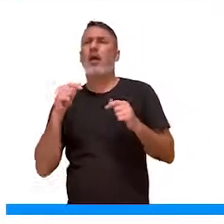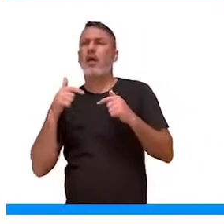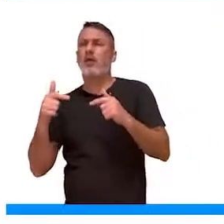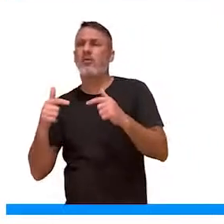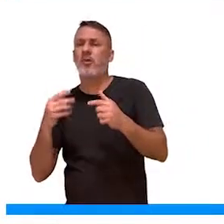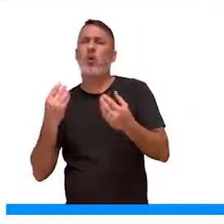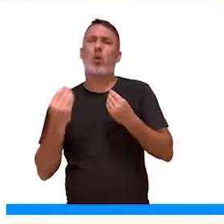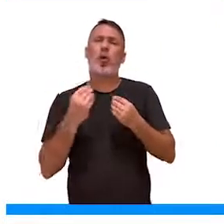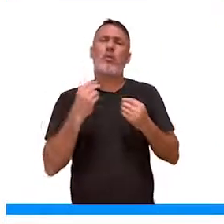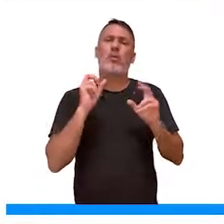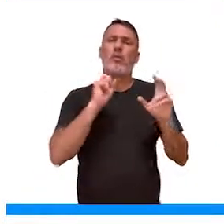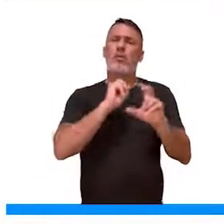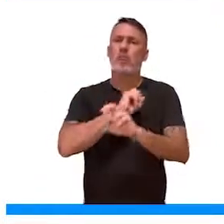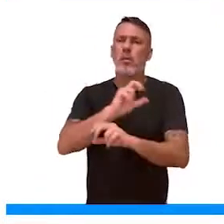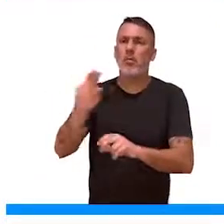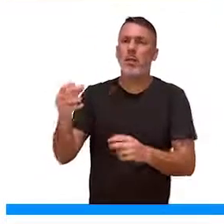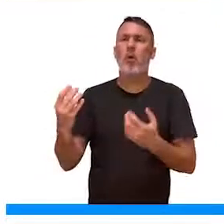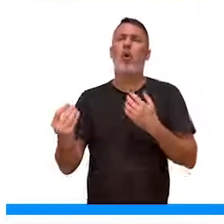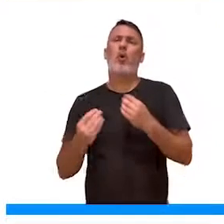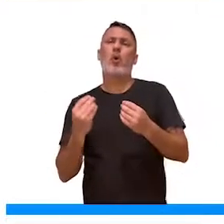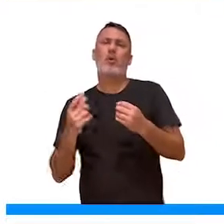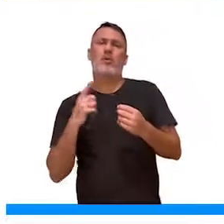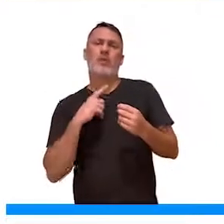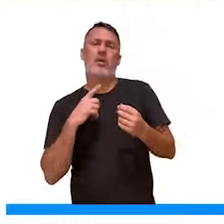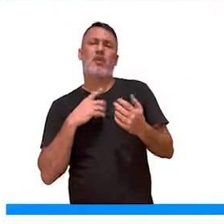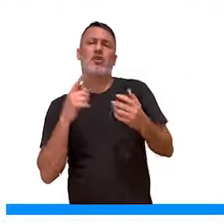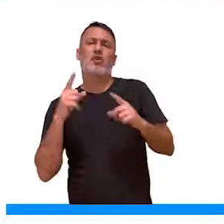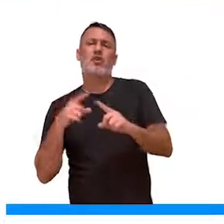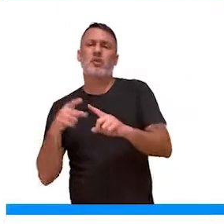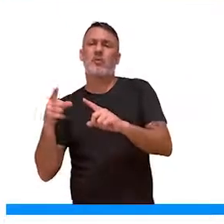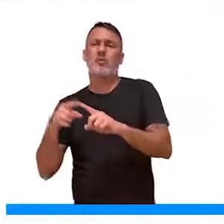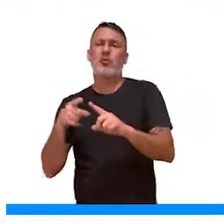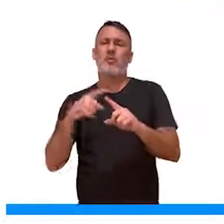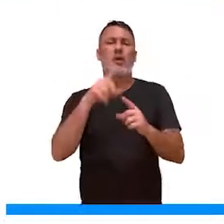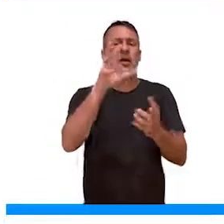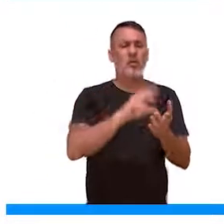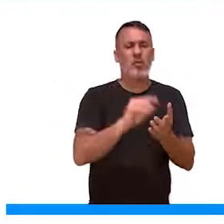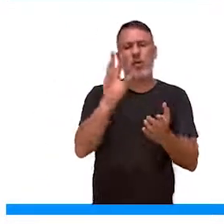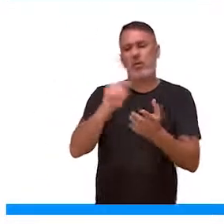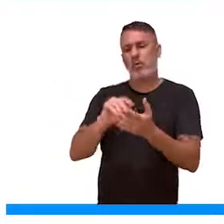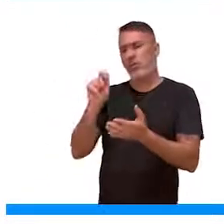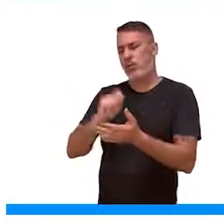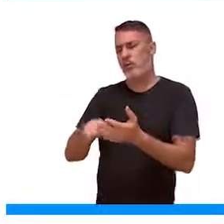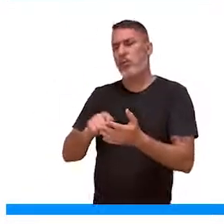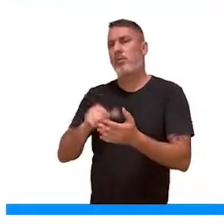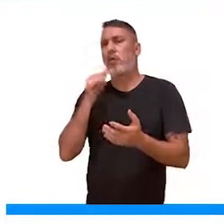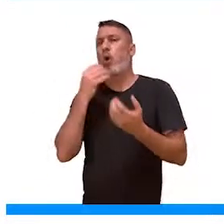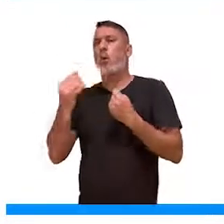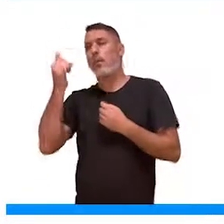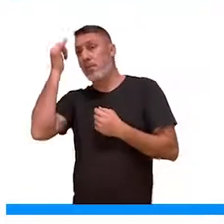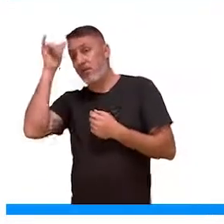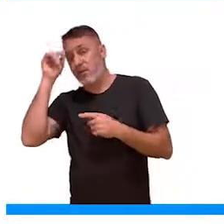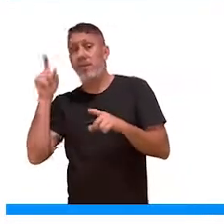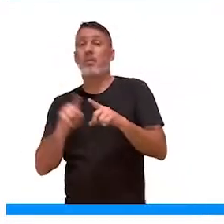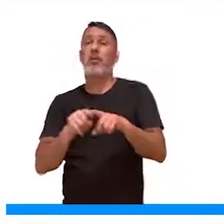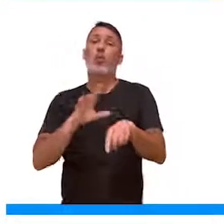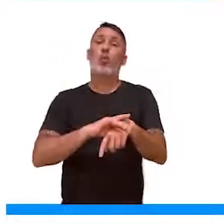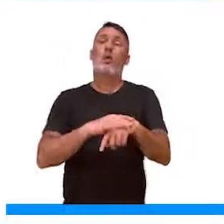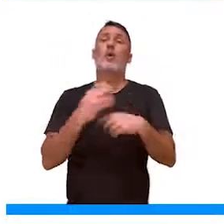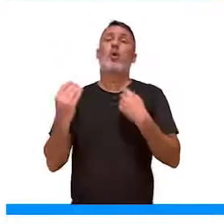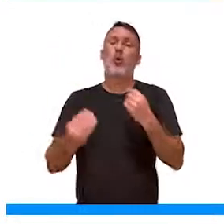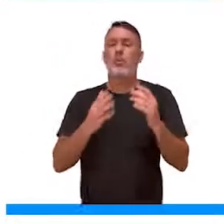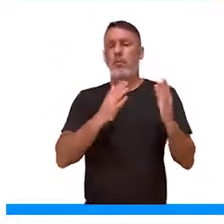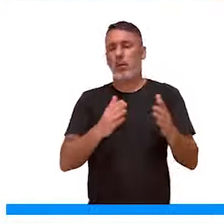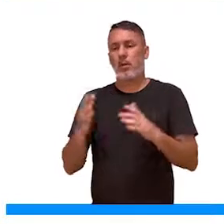o agente, como que se transmite, se é monoxênico, heteroxênico. Anota como que a gente faz para prevenir